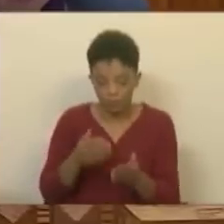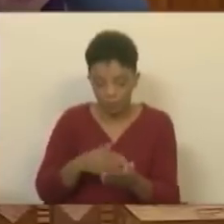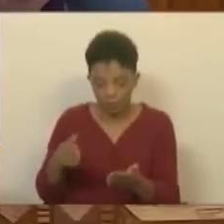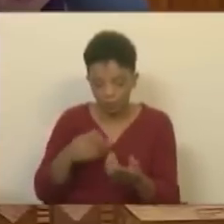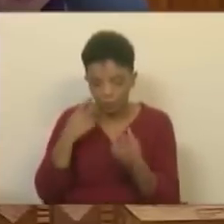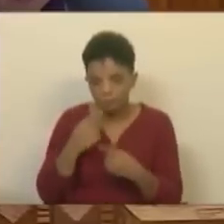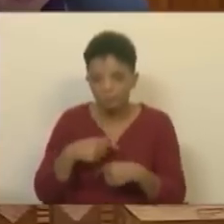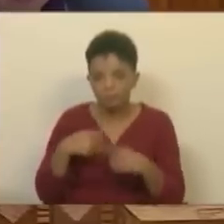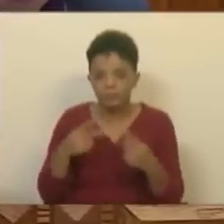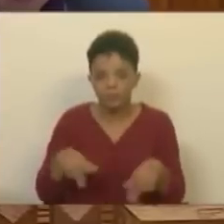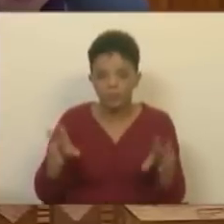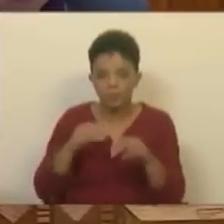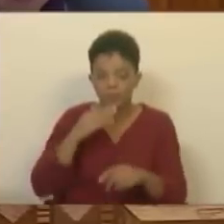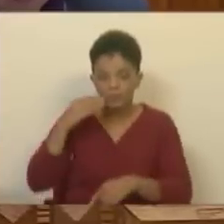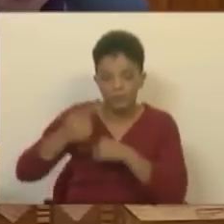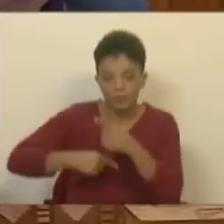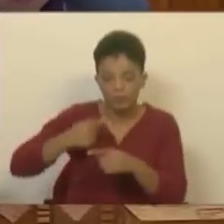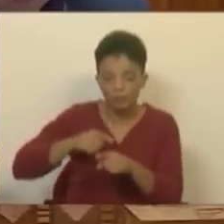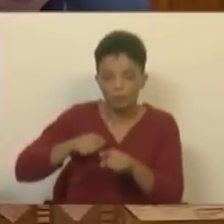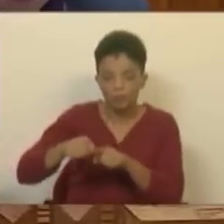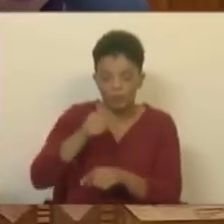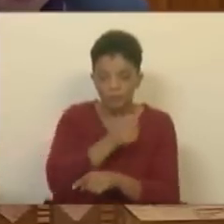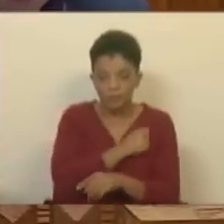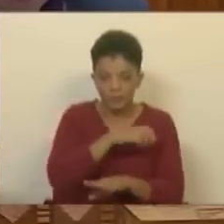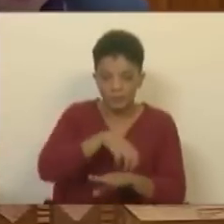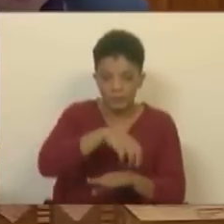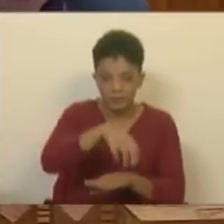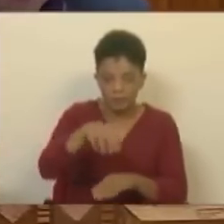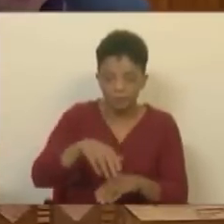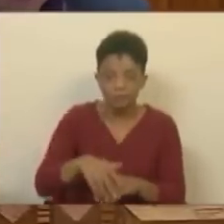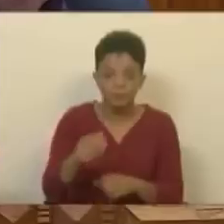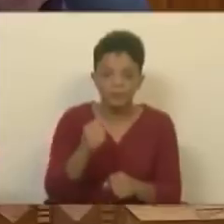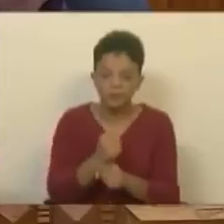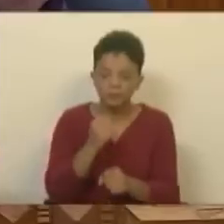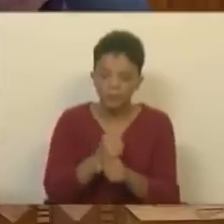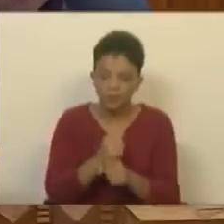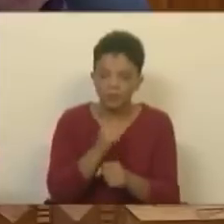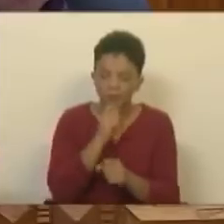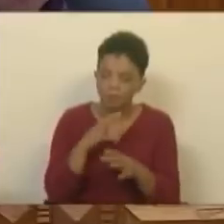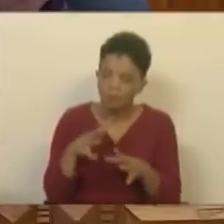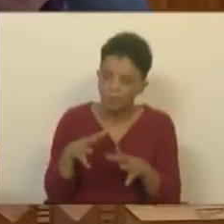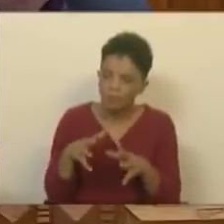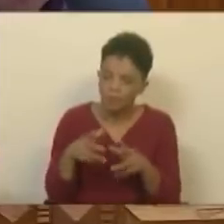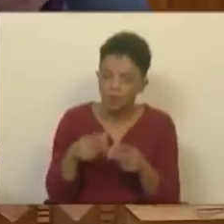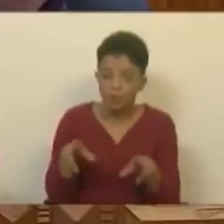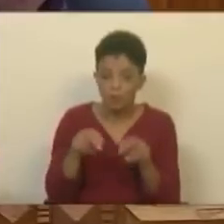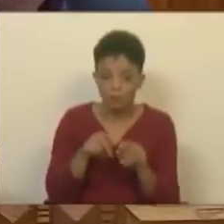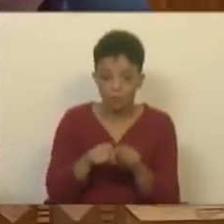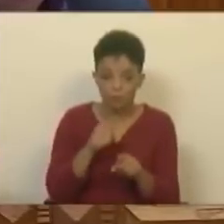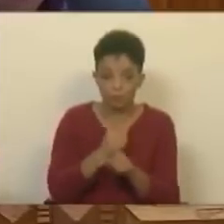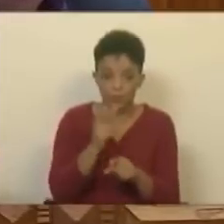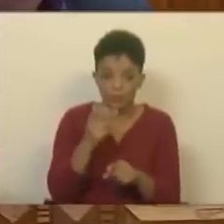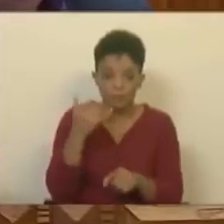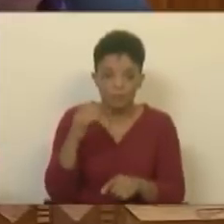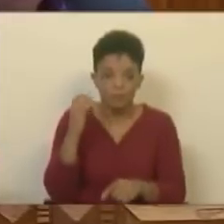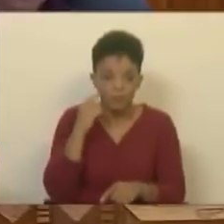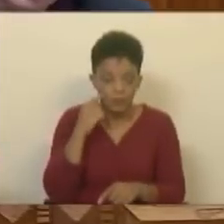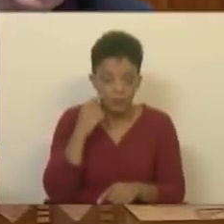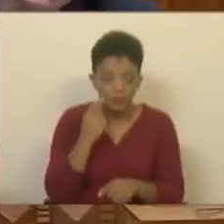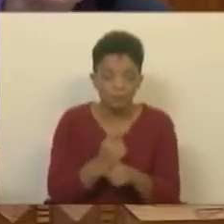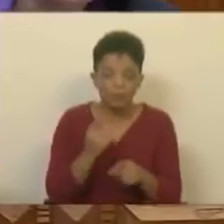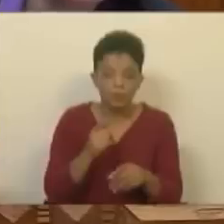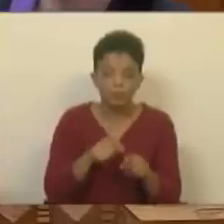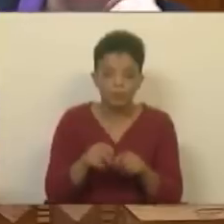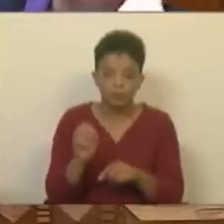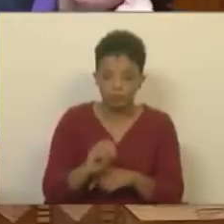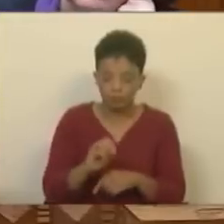que lançassemos uma nova geração de políticas de habitação e houve um trabalho de maturação do desenvolvimento dessas novas políticas depois de 20 anos em que não havia essas políticas